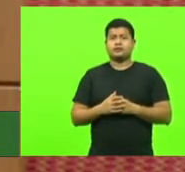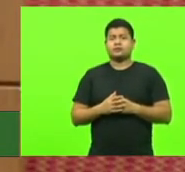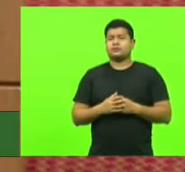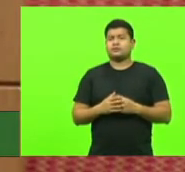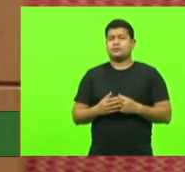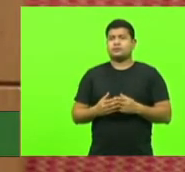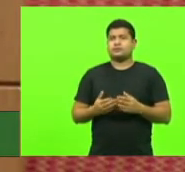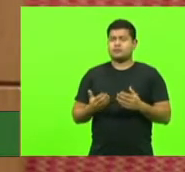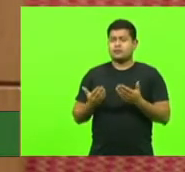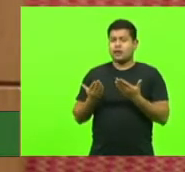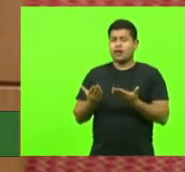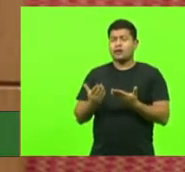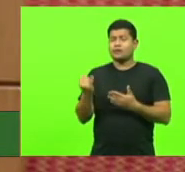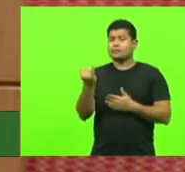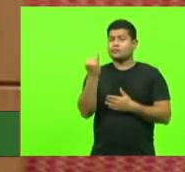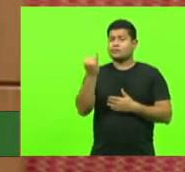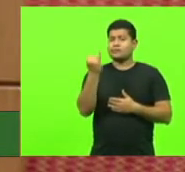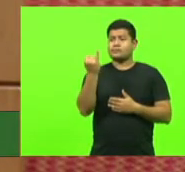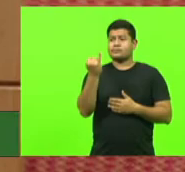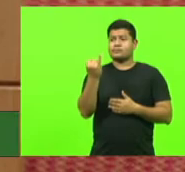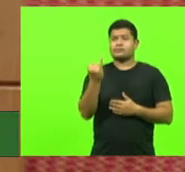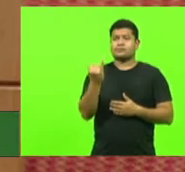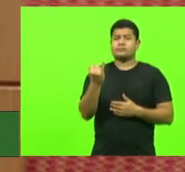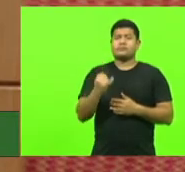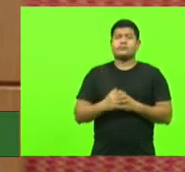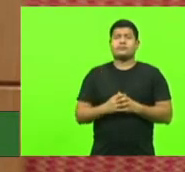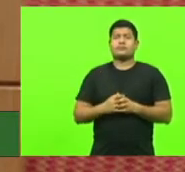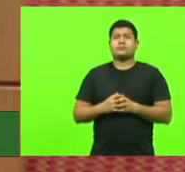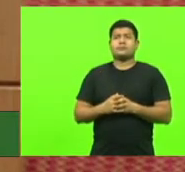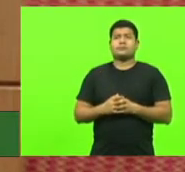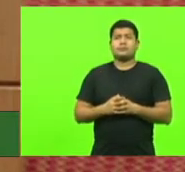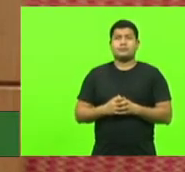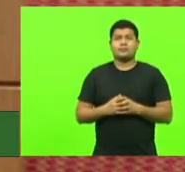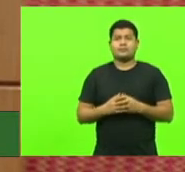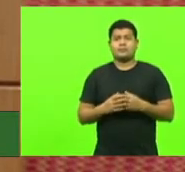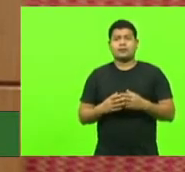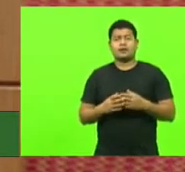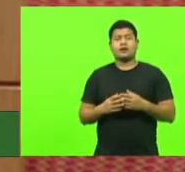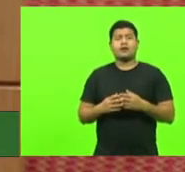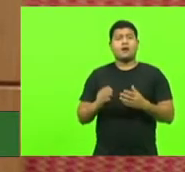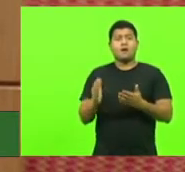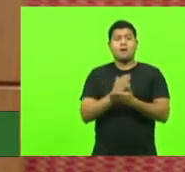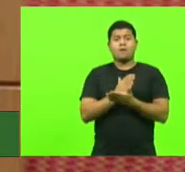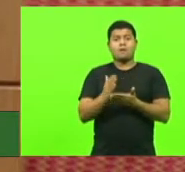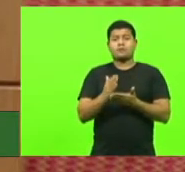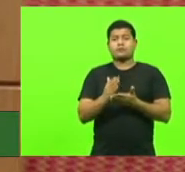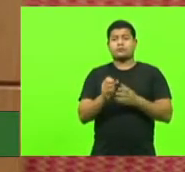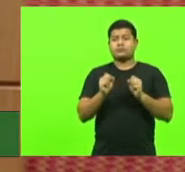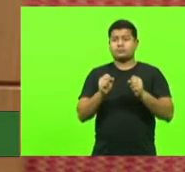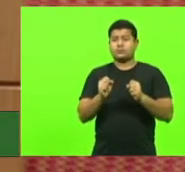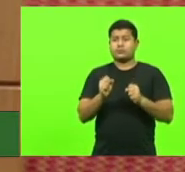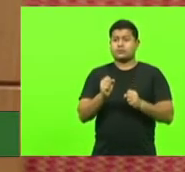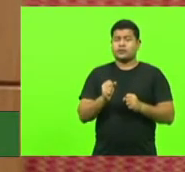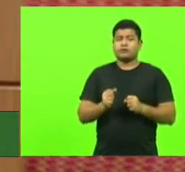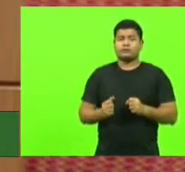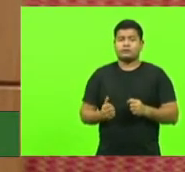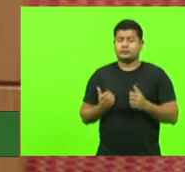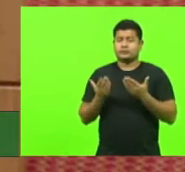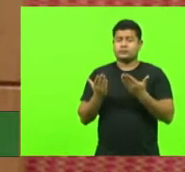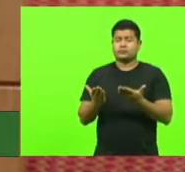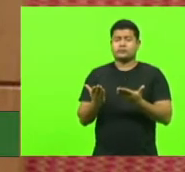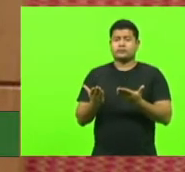muito importante a saída, a solução encontrada. Alguns podem dizer que...